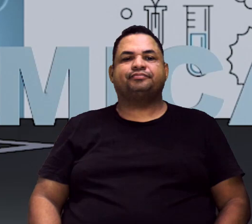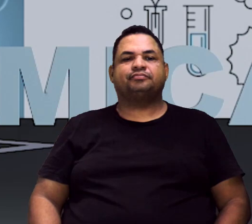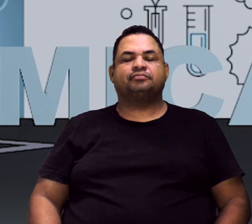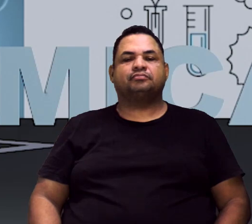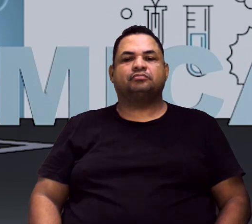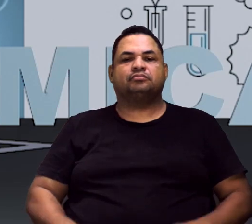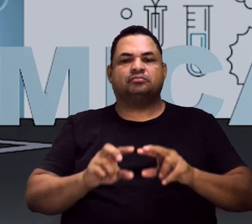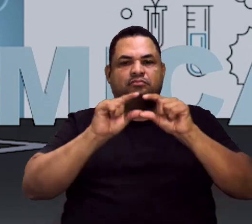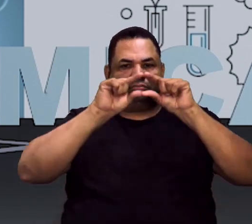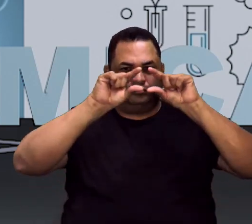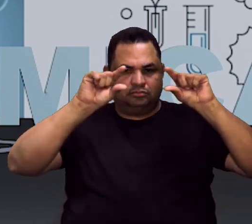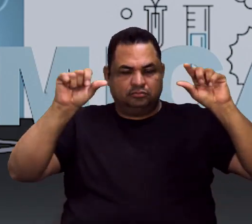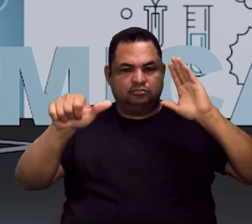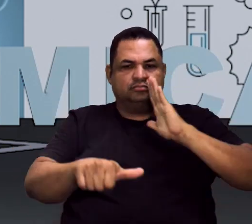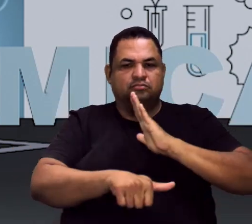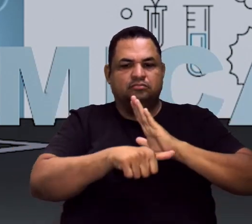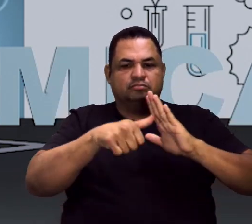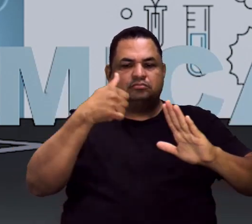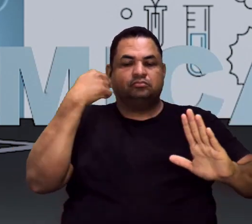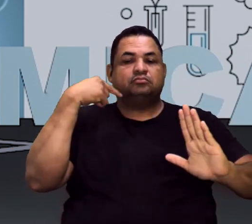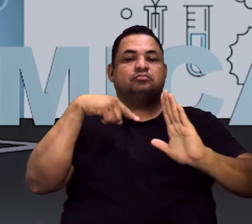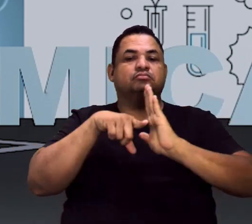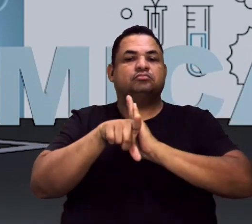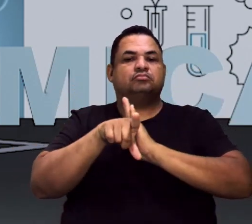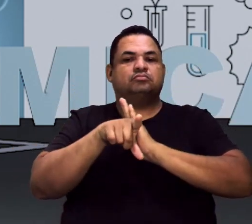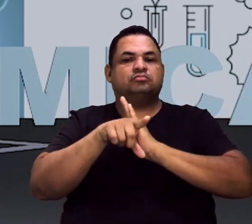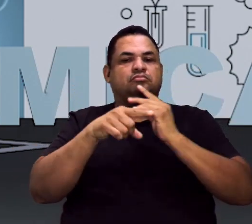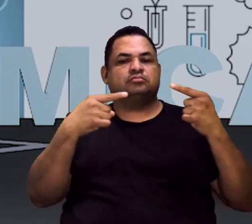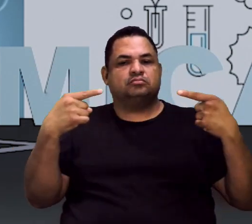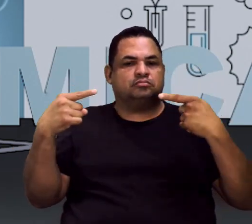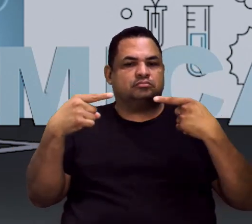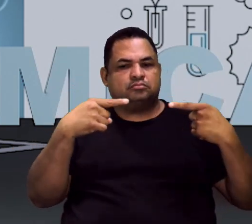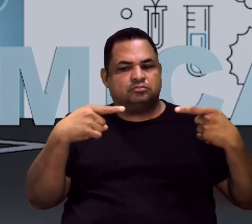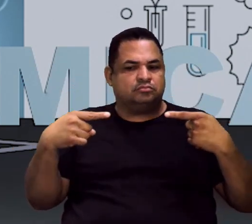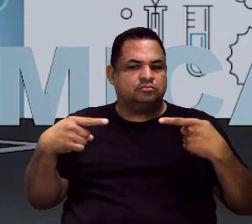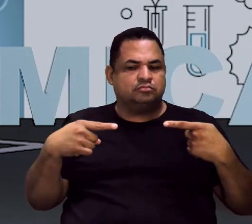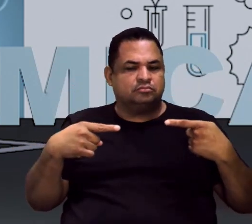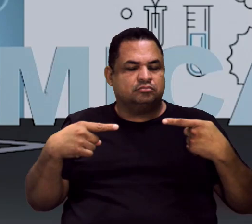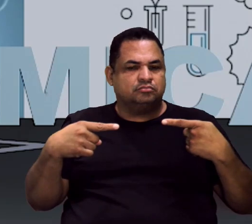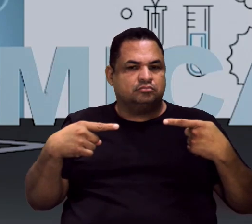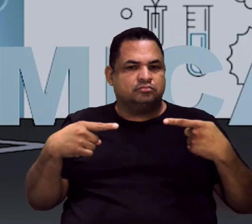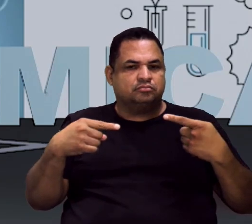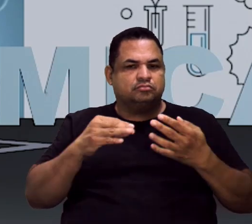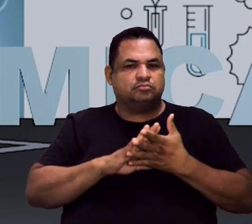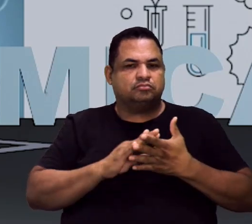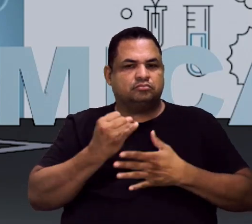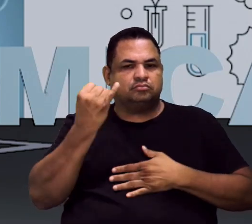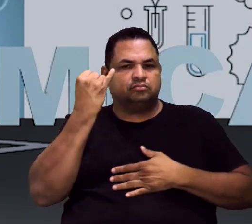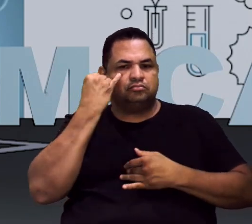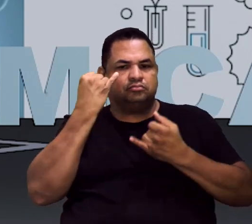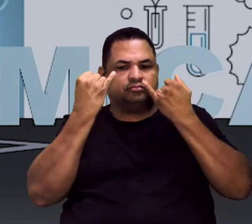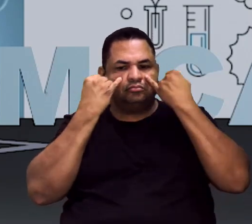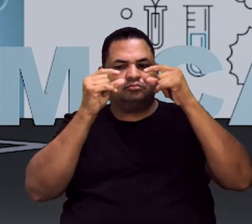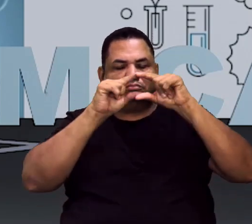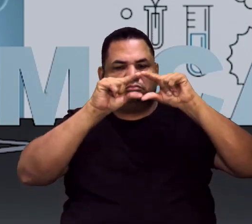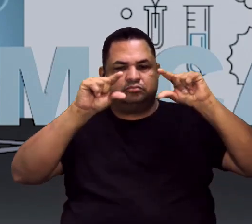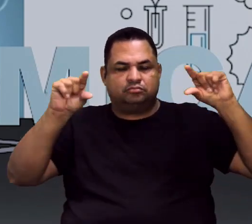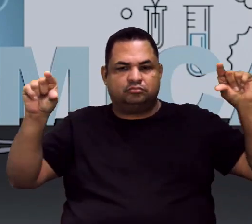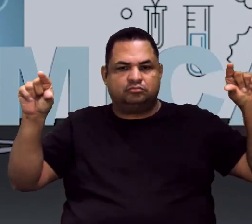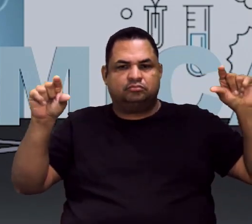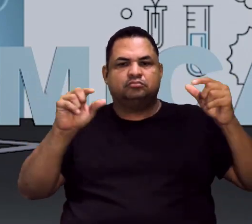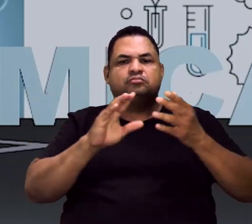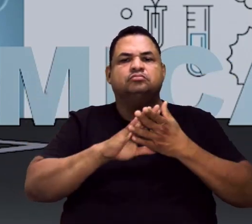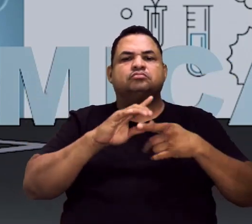enunciado da questão, relacione a parte as informações do enunciado,